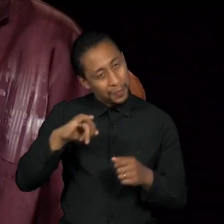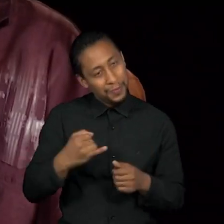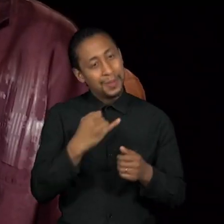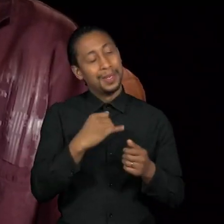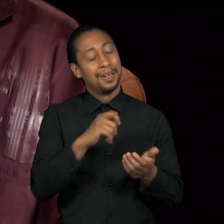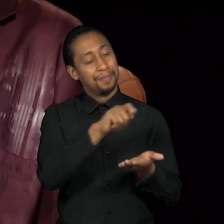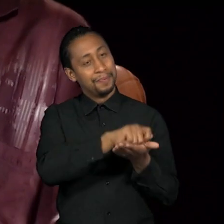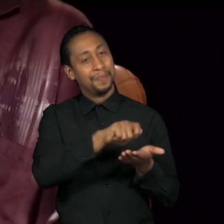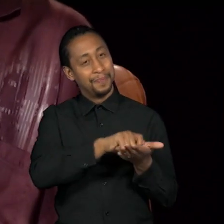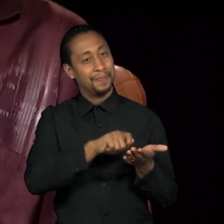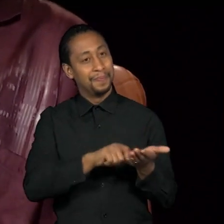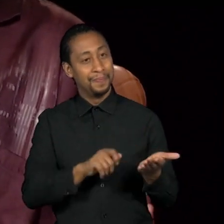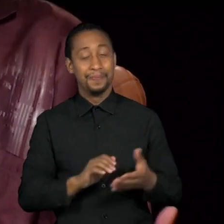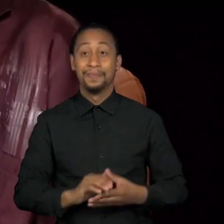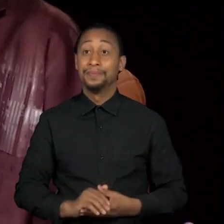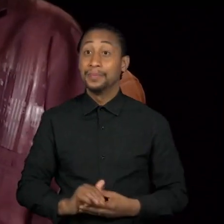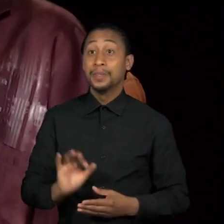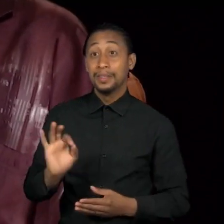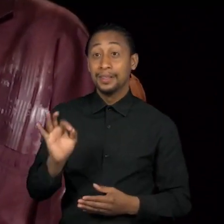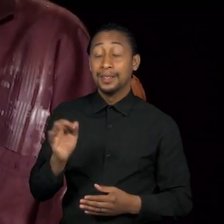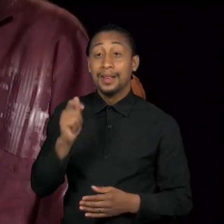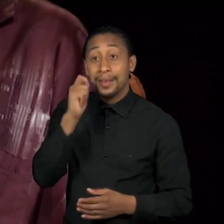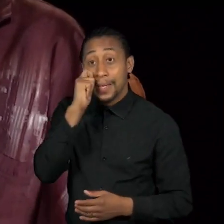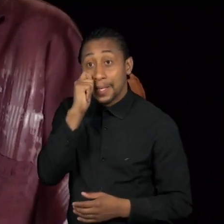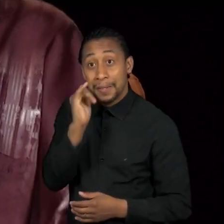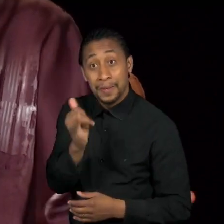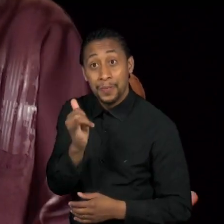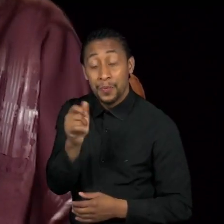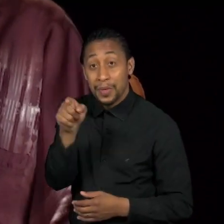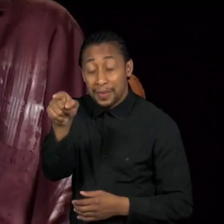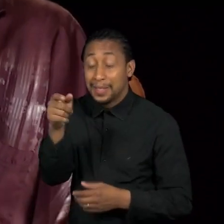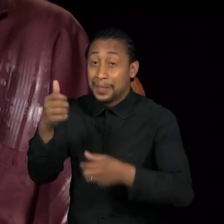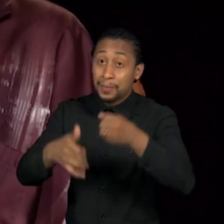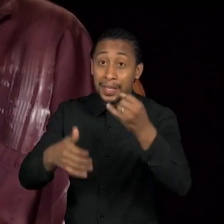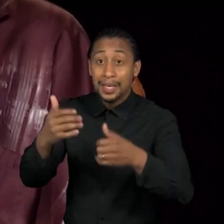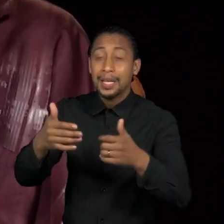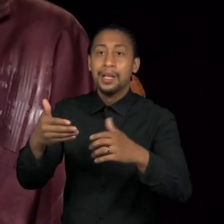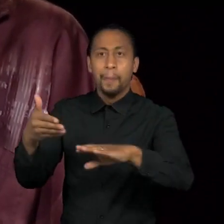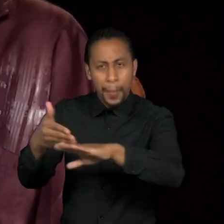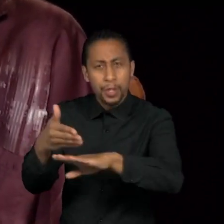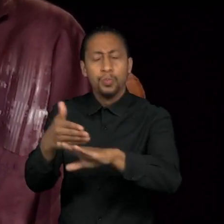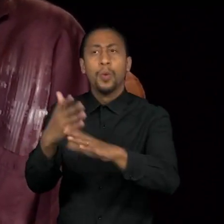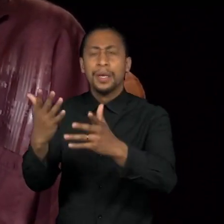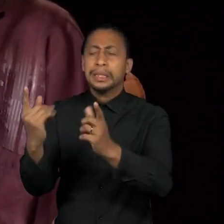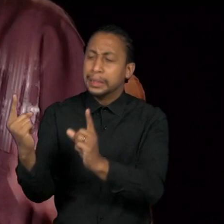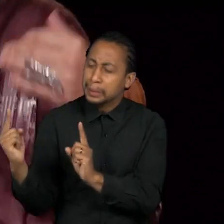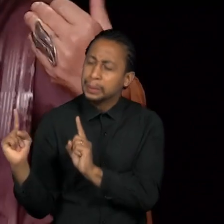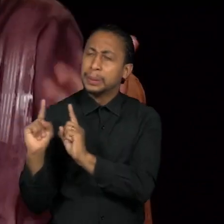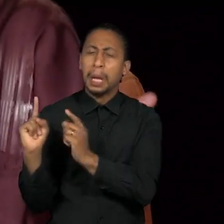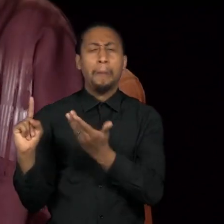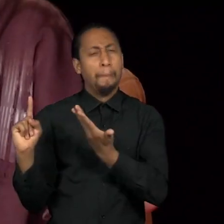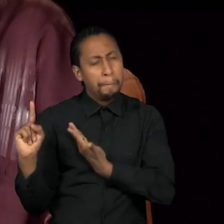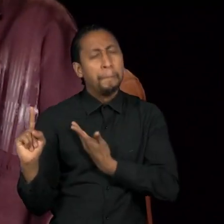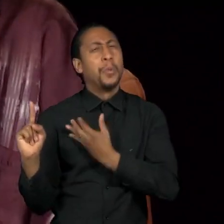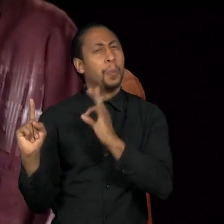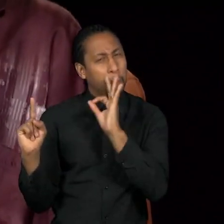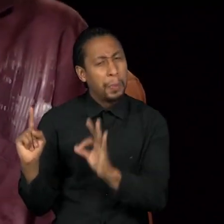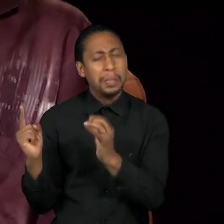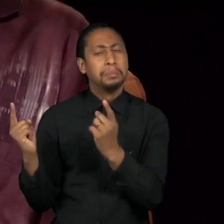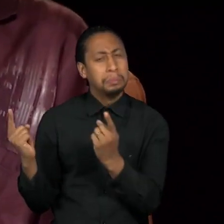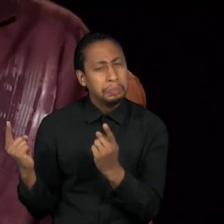né, Chiquinho, não é só que ele participou, ele estava ao lado, né, companheiro mesmo, assim, a gente decidiu ir para a